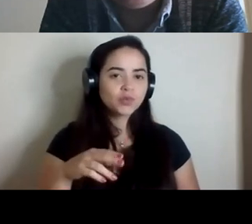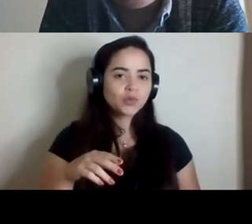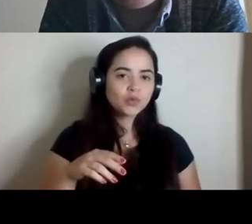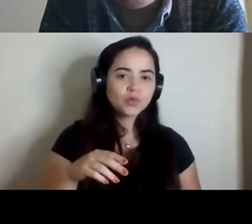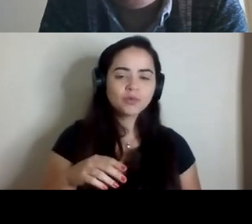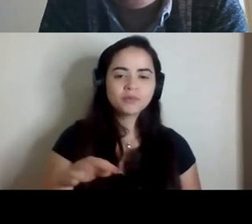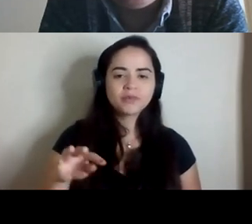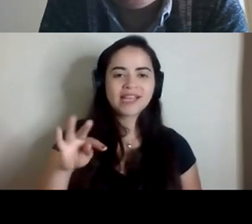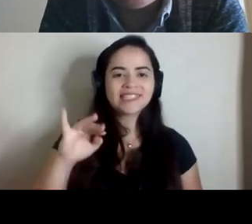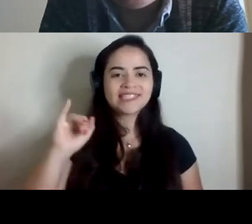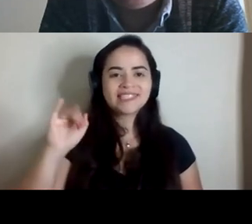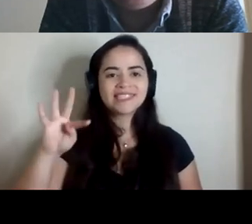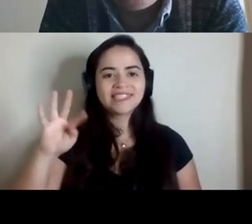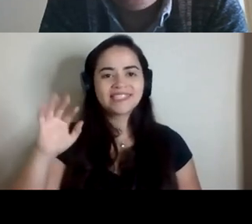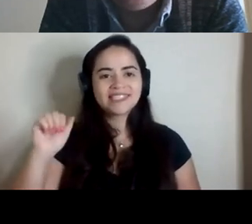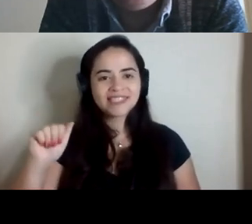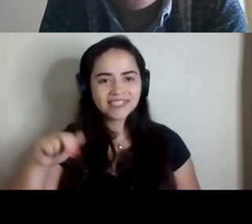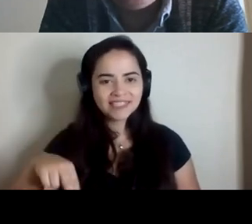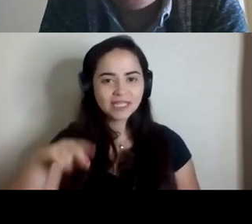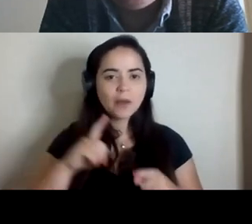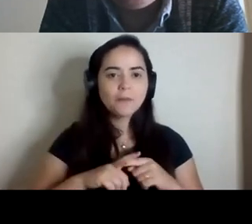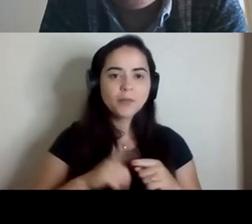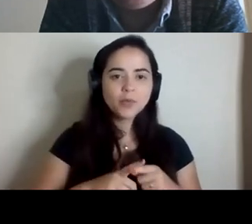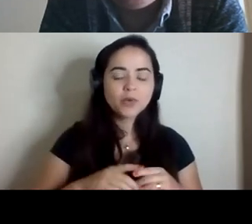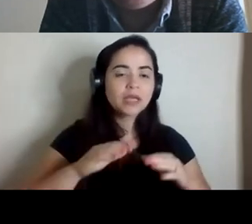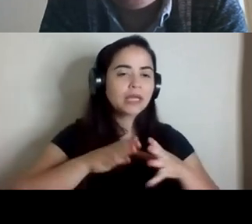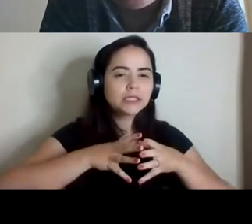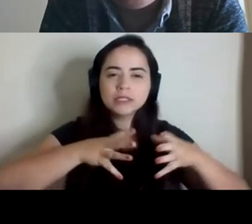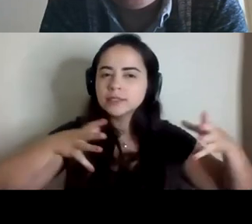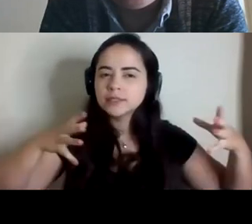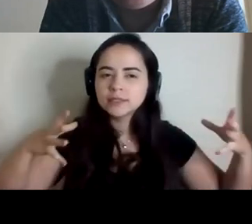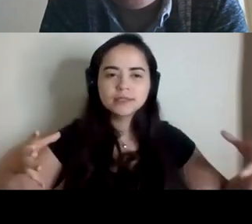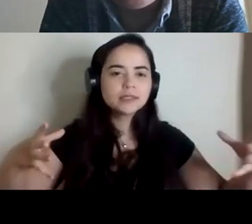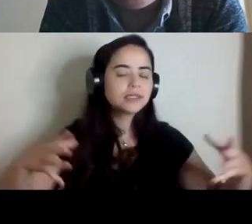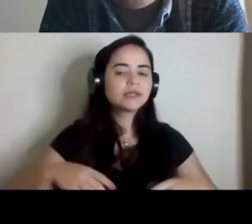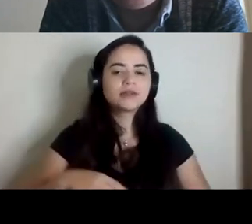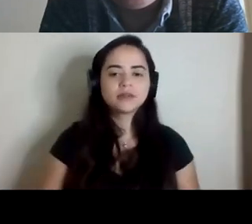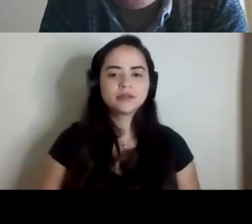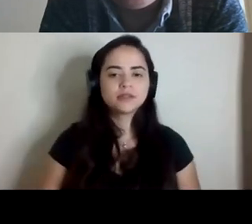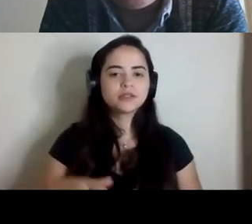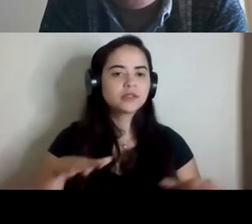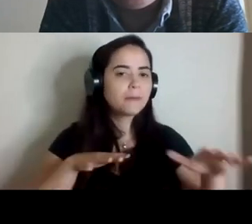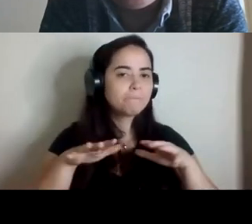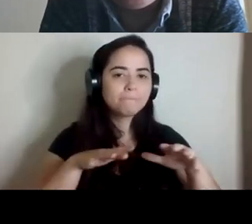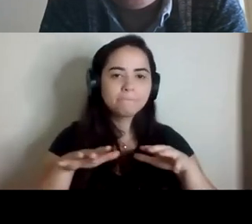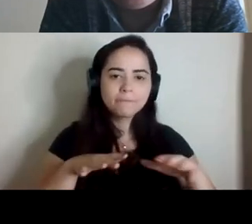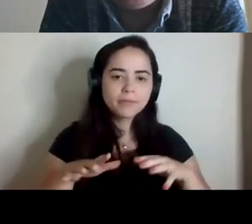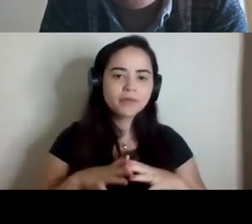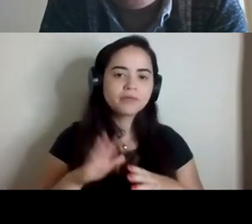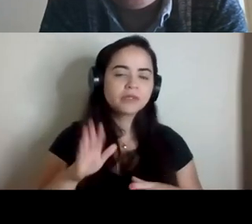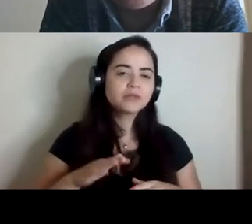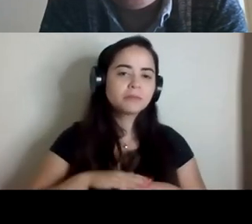né? Tem uma dimensão bastante grande, um alcance, e nesse movimento são centenas, já